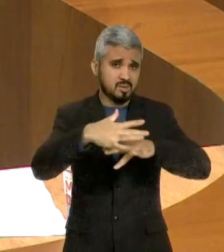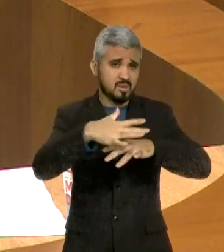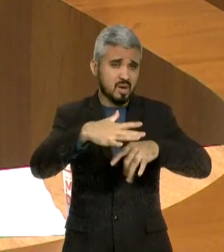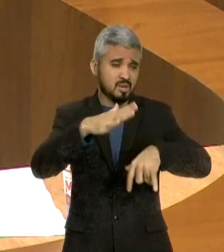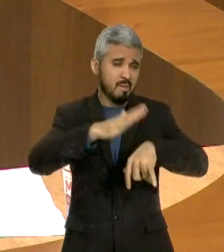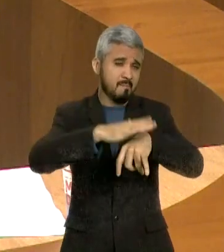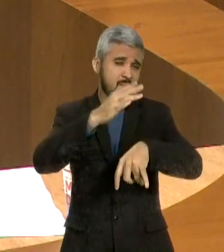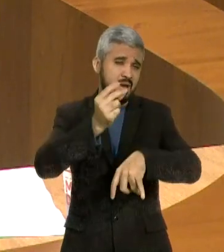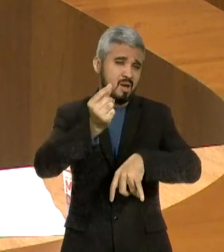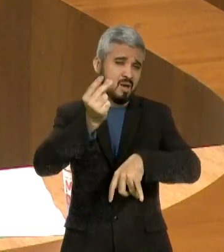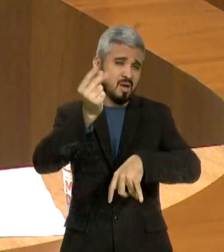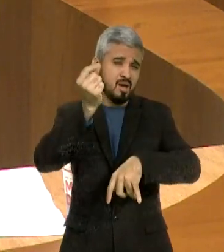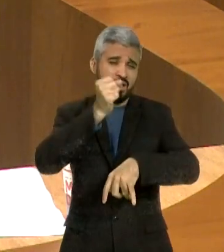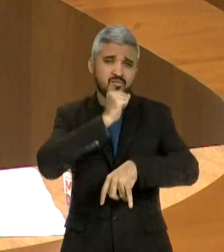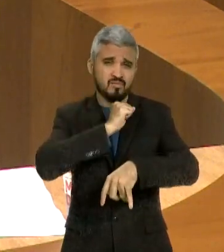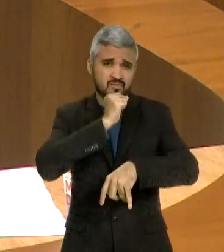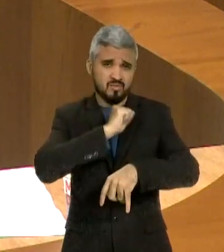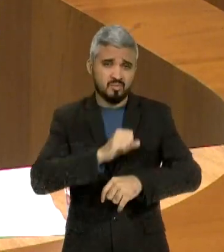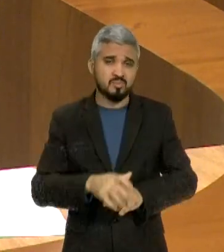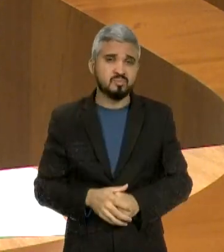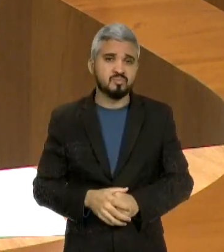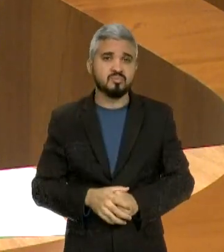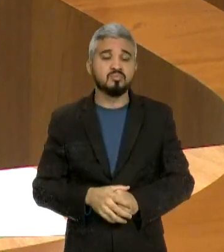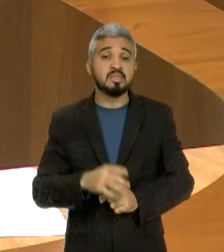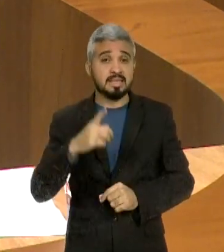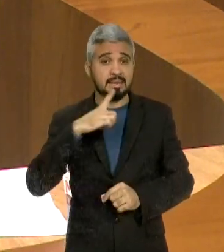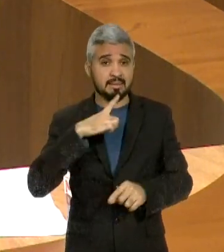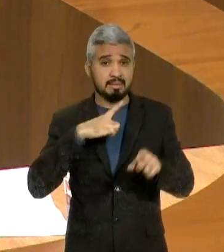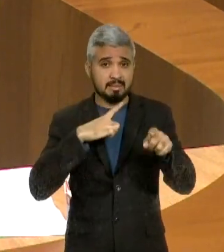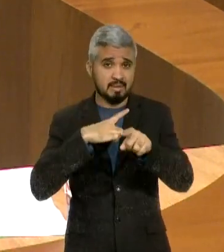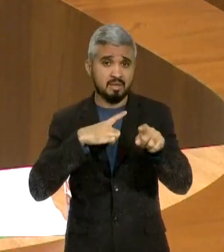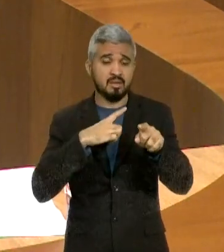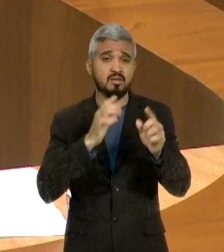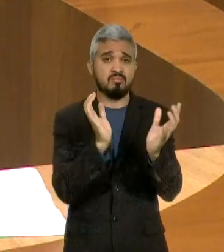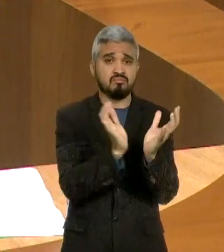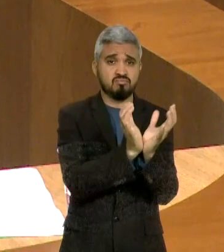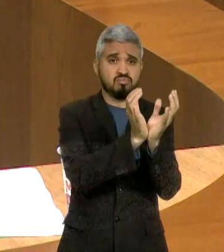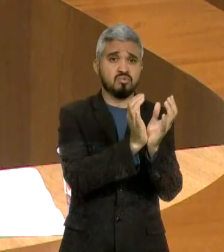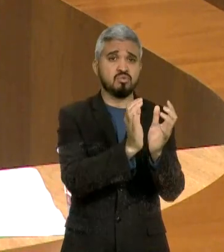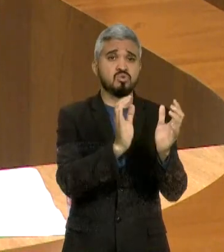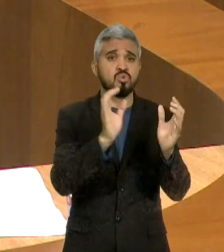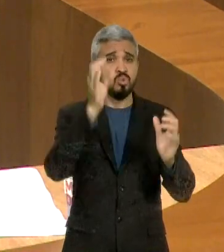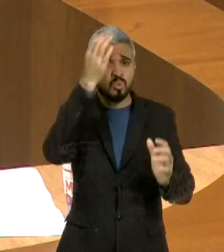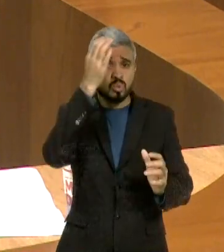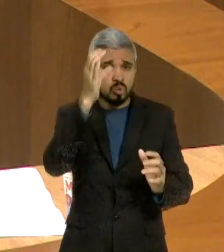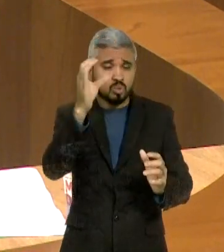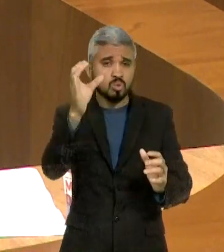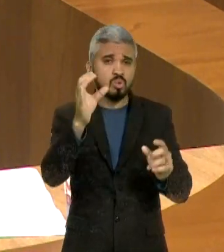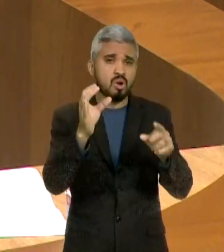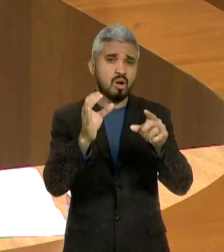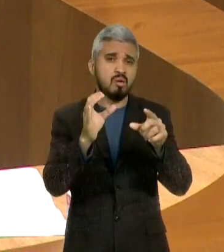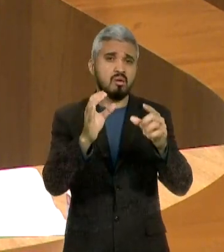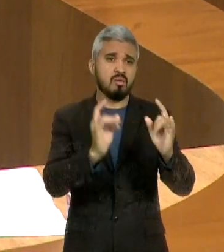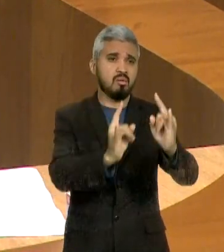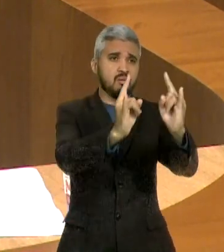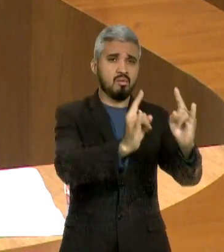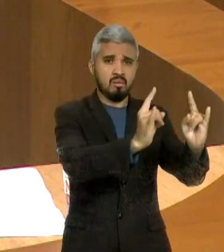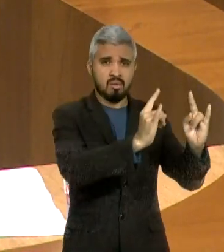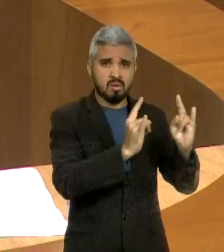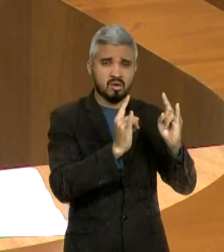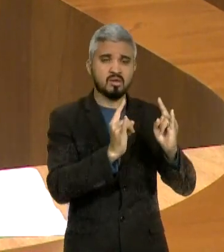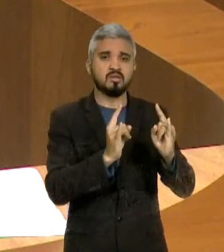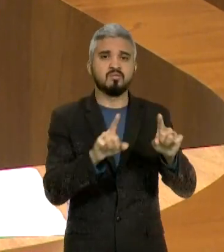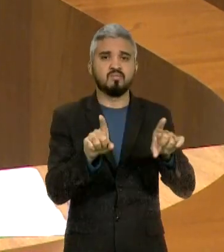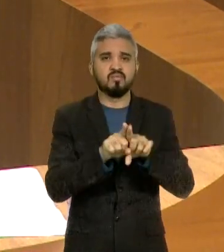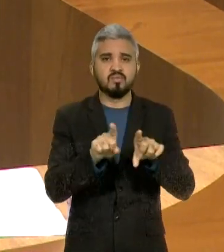nosso patrimônio arquitetônico e cultural. É manter viva a memória de nossa terra e transmitir